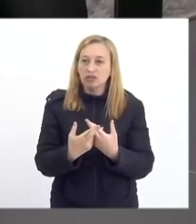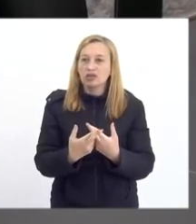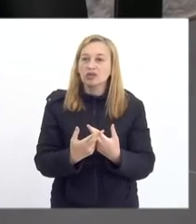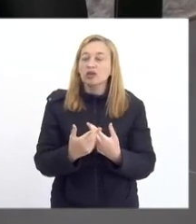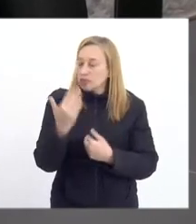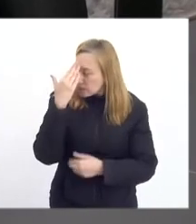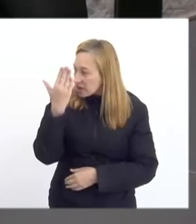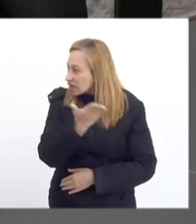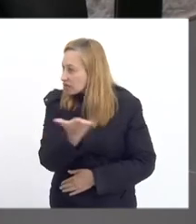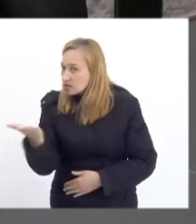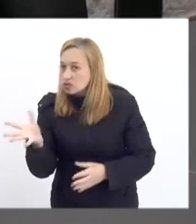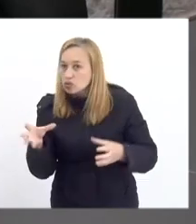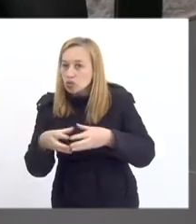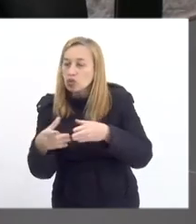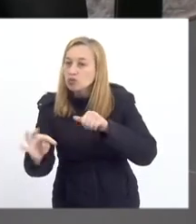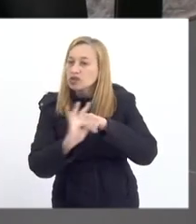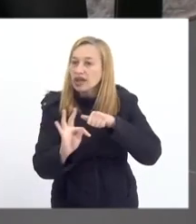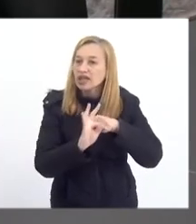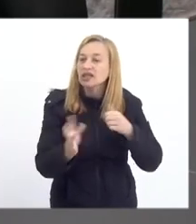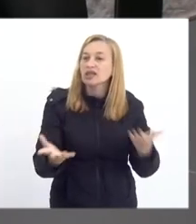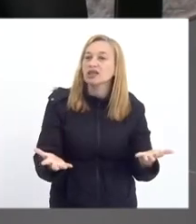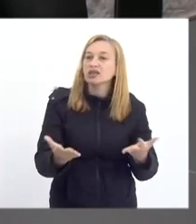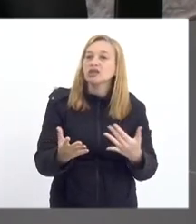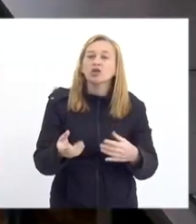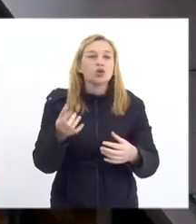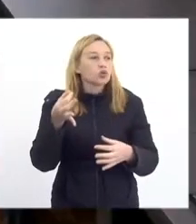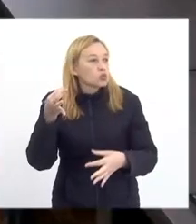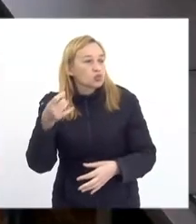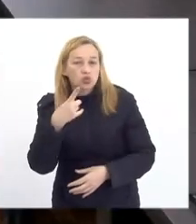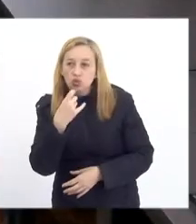reunião. Obrigado à equipe técnica, o